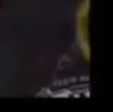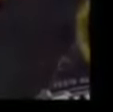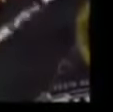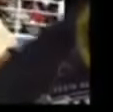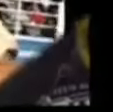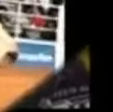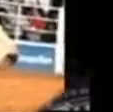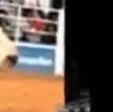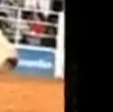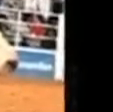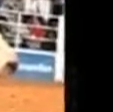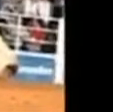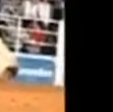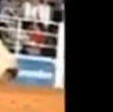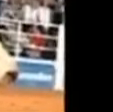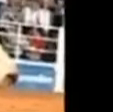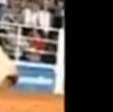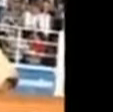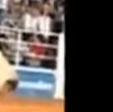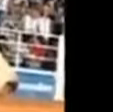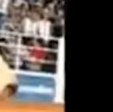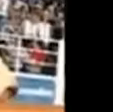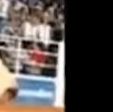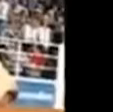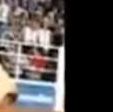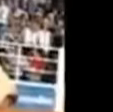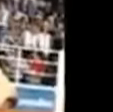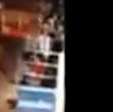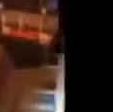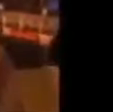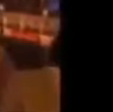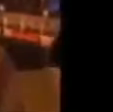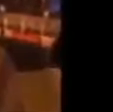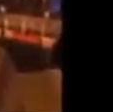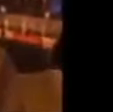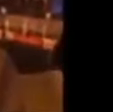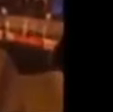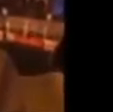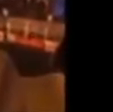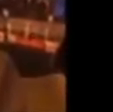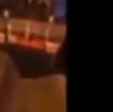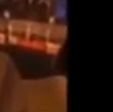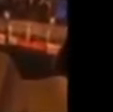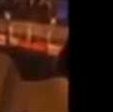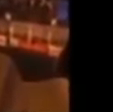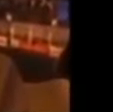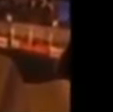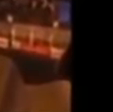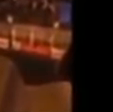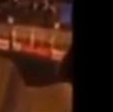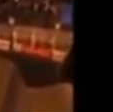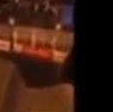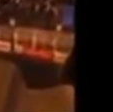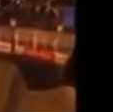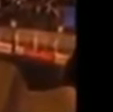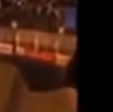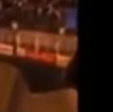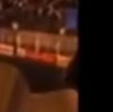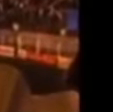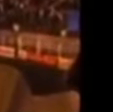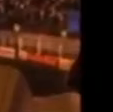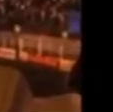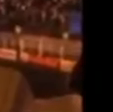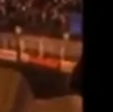tem. A gente fica em festa até chegar o ano que